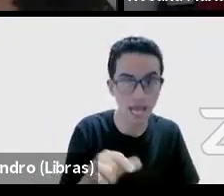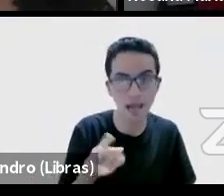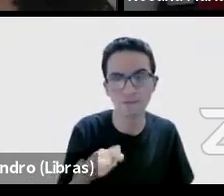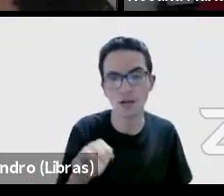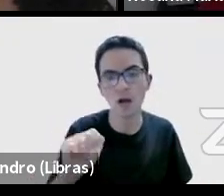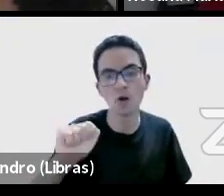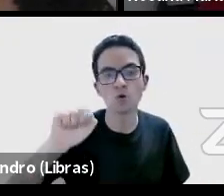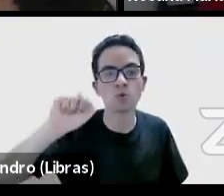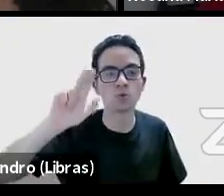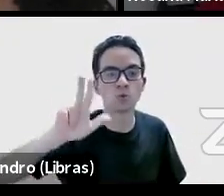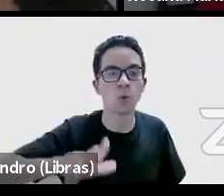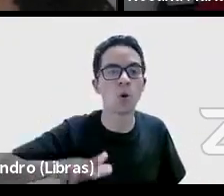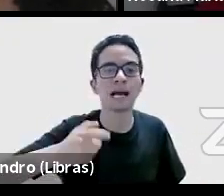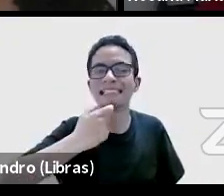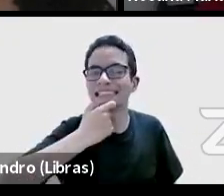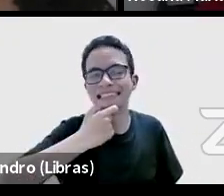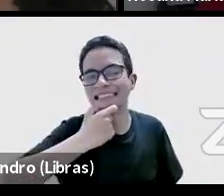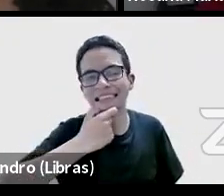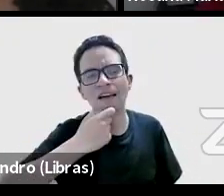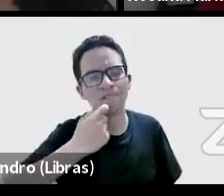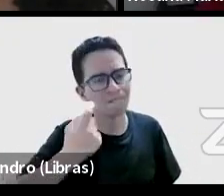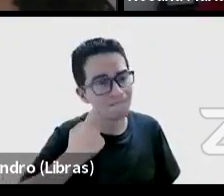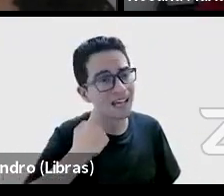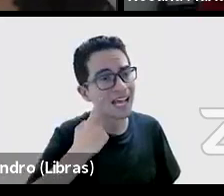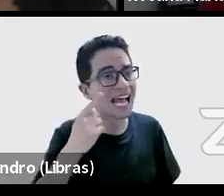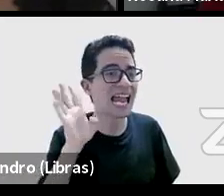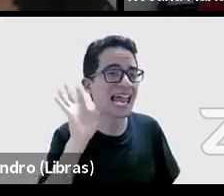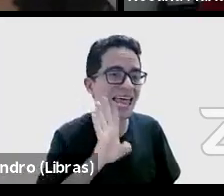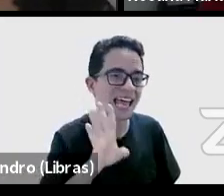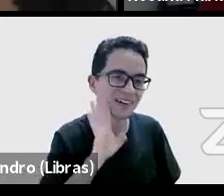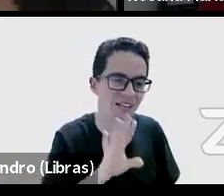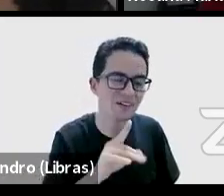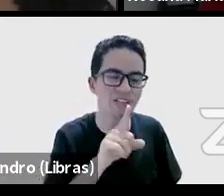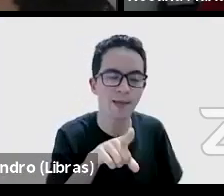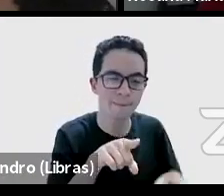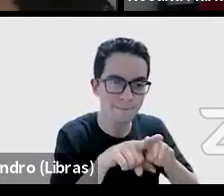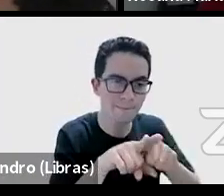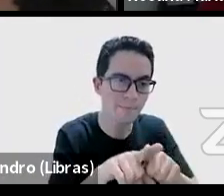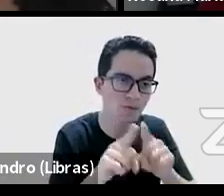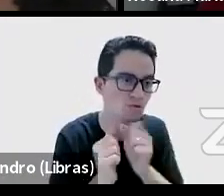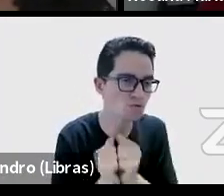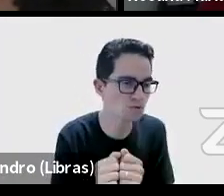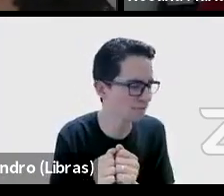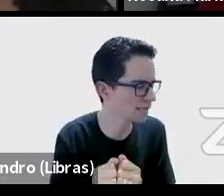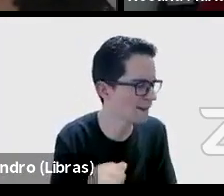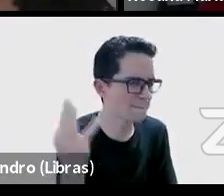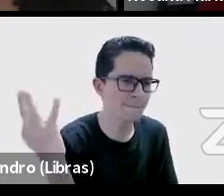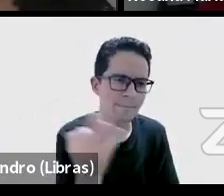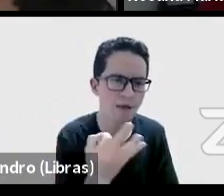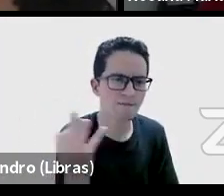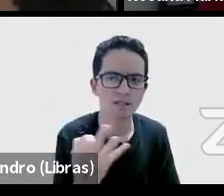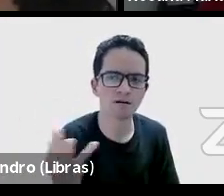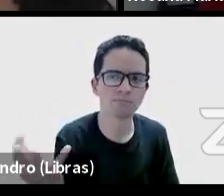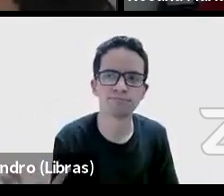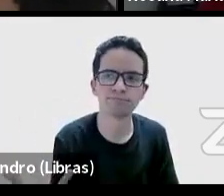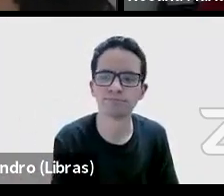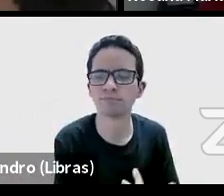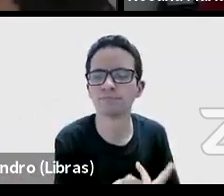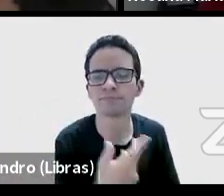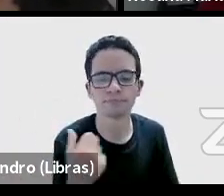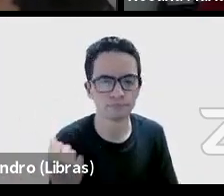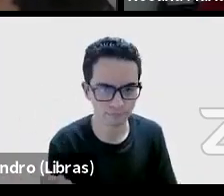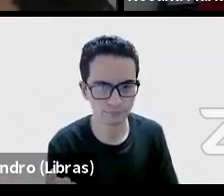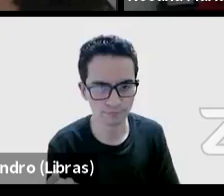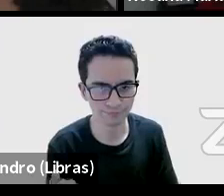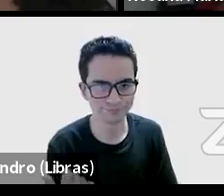do Sul, com a Inglaterra, se sair vai ser muito legal, e ter você como parceiro vai ser ter mais. A gente está com um projeto